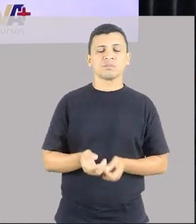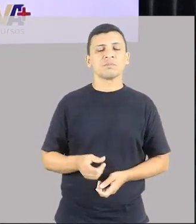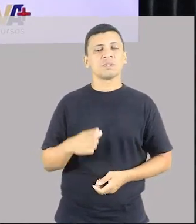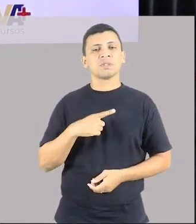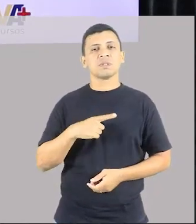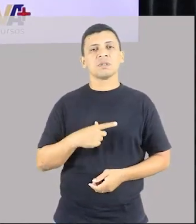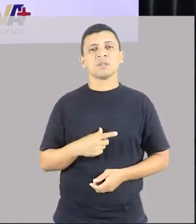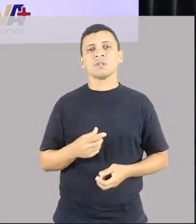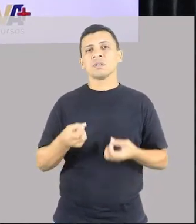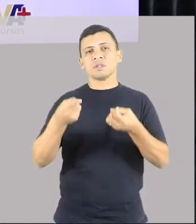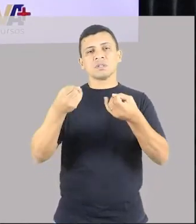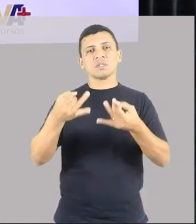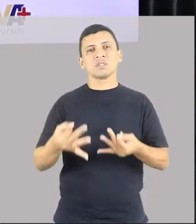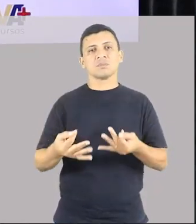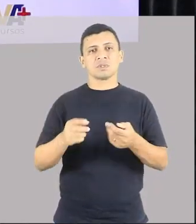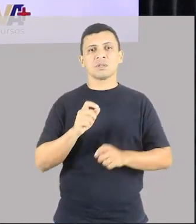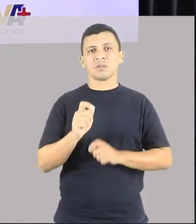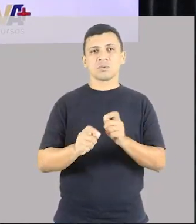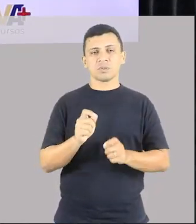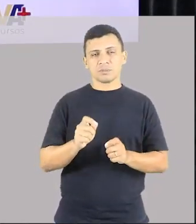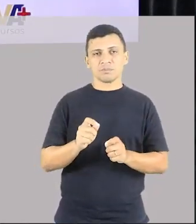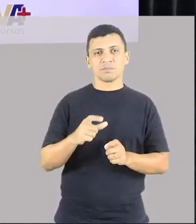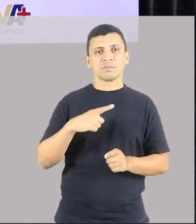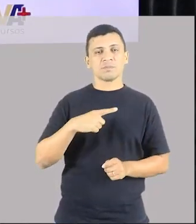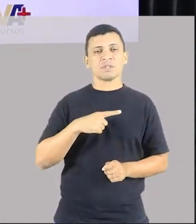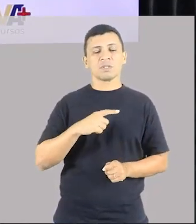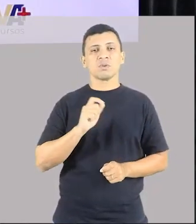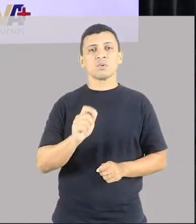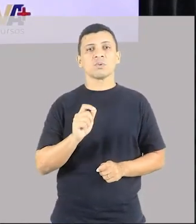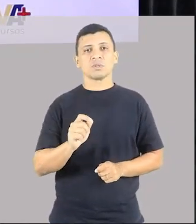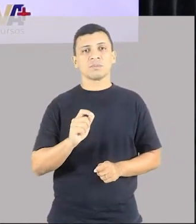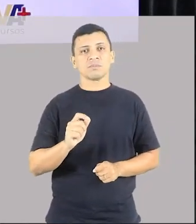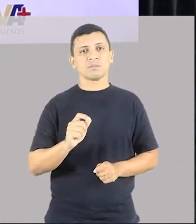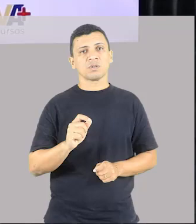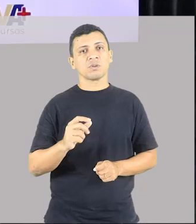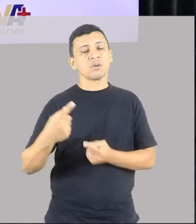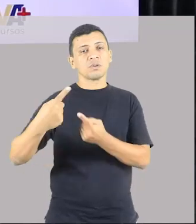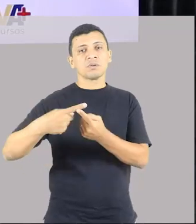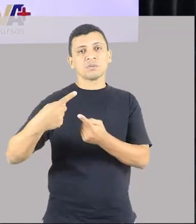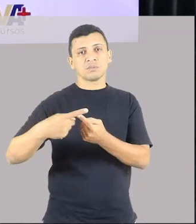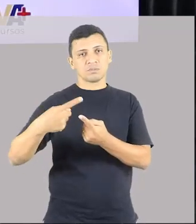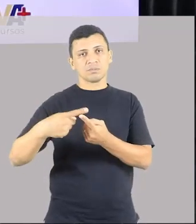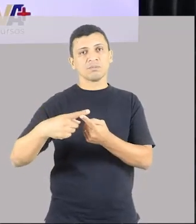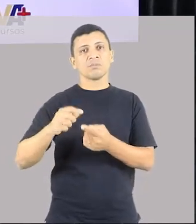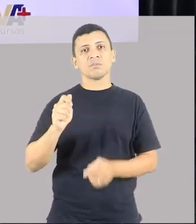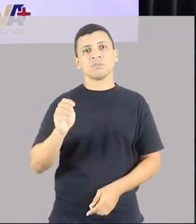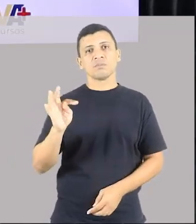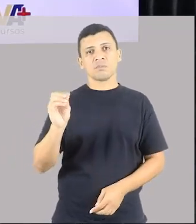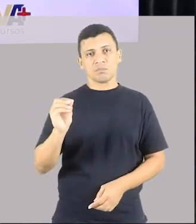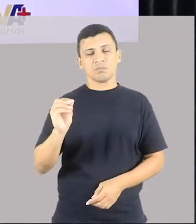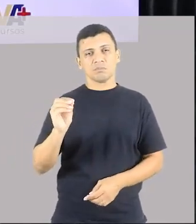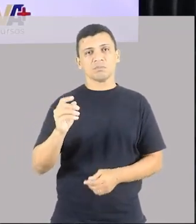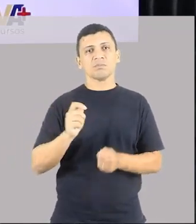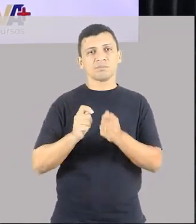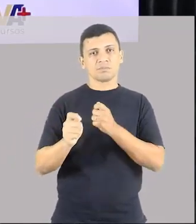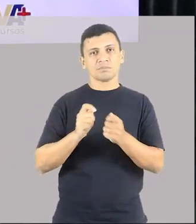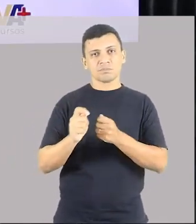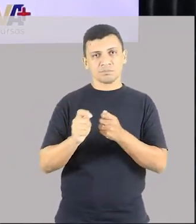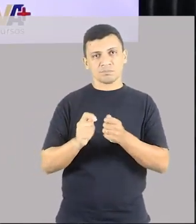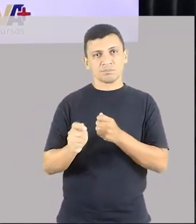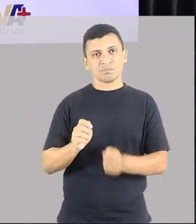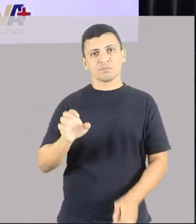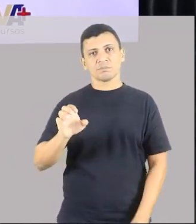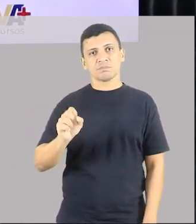vai tratar um pouquinho sobre as espécies dos atos administrativos, vai debater algumas espécies para que a